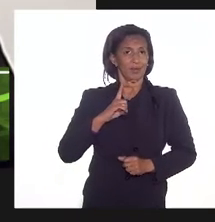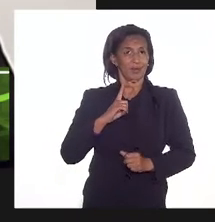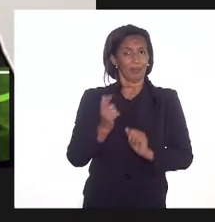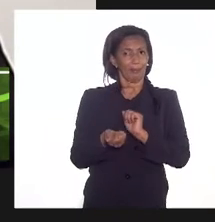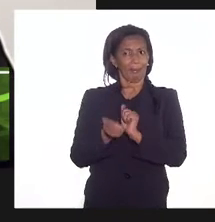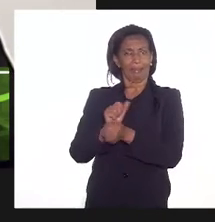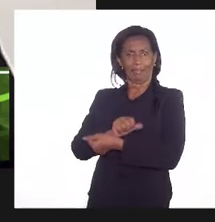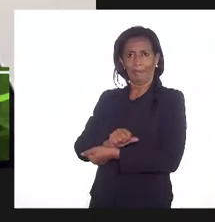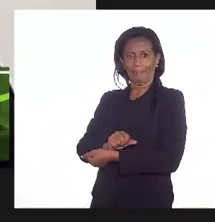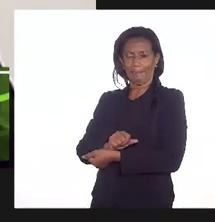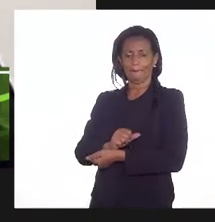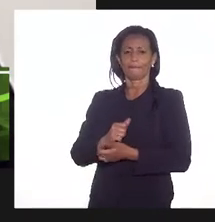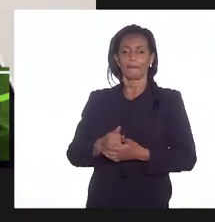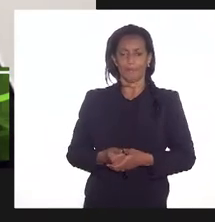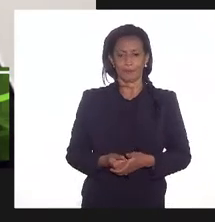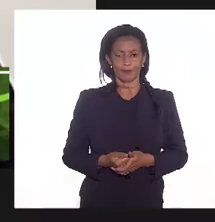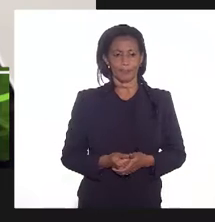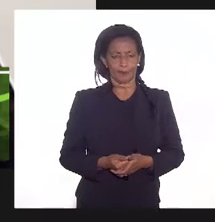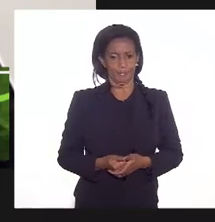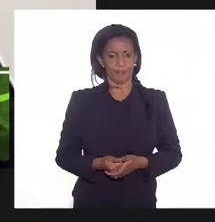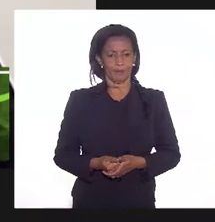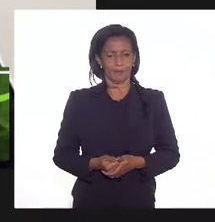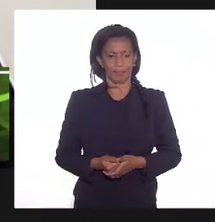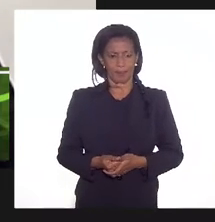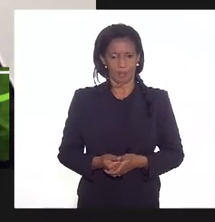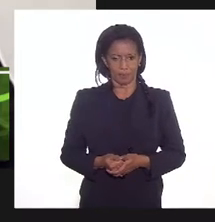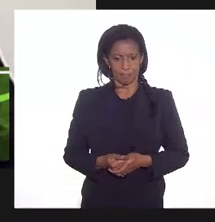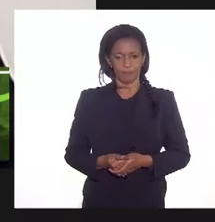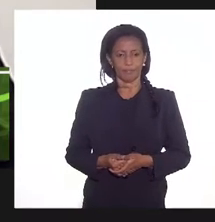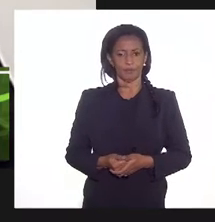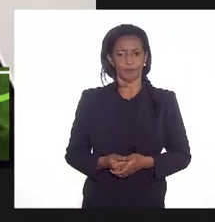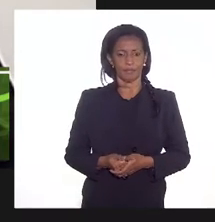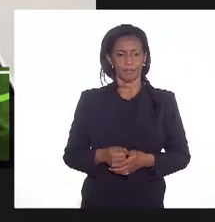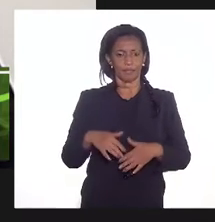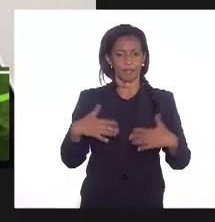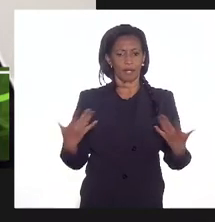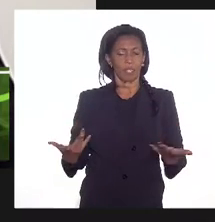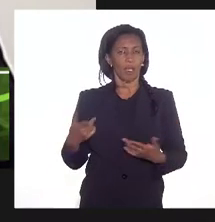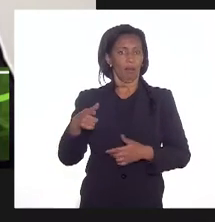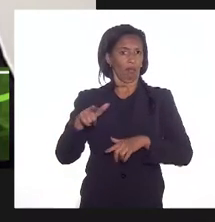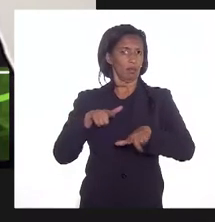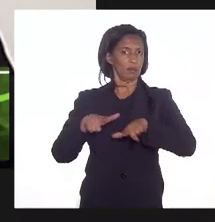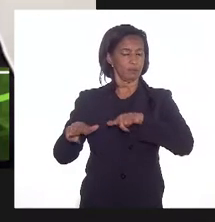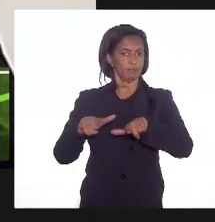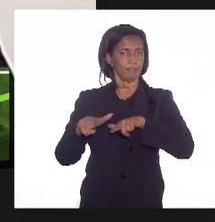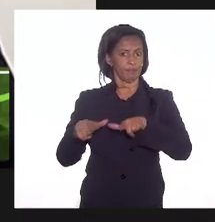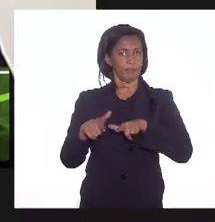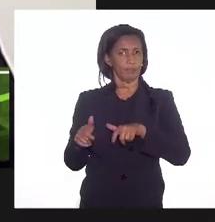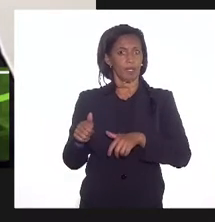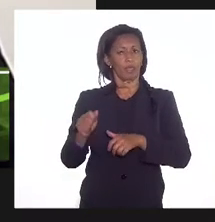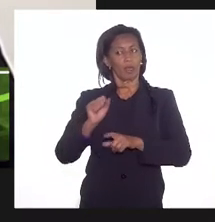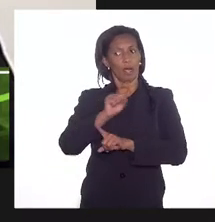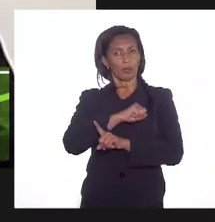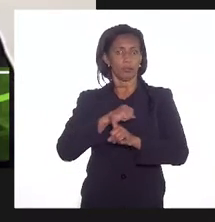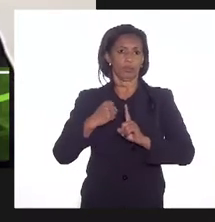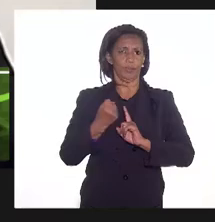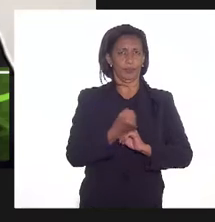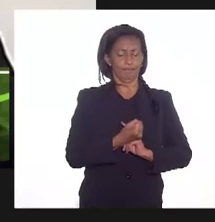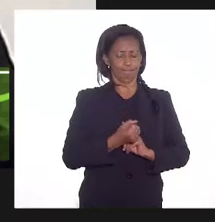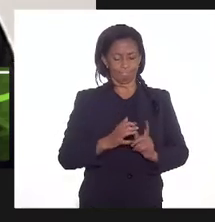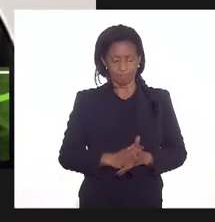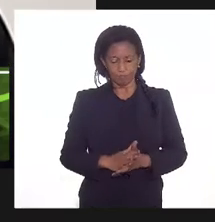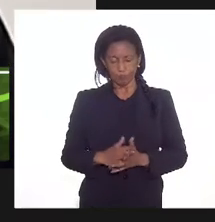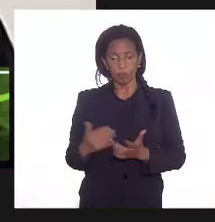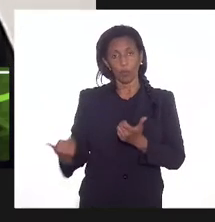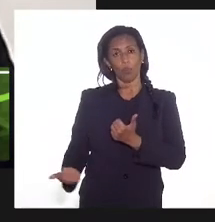adaptar para continuar prestando esses serviços à sociedade com